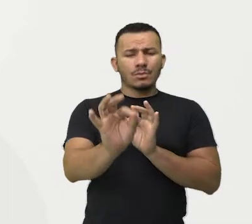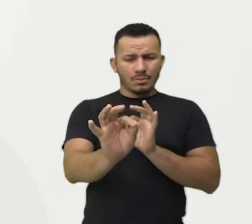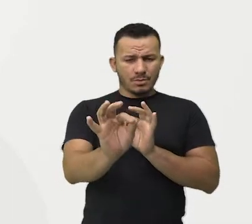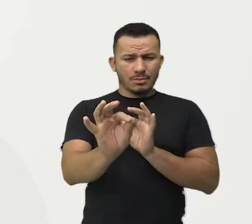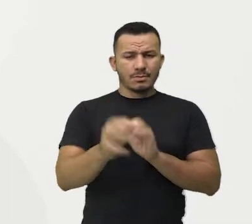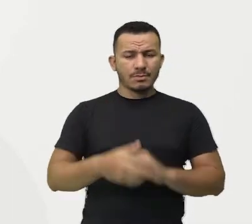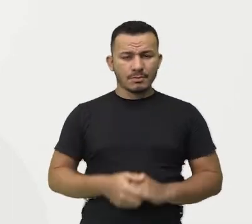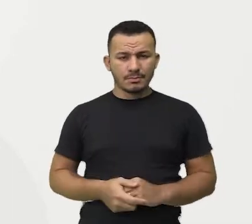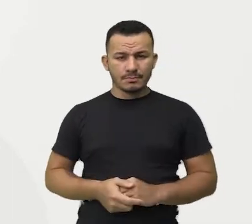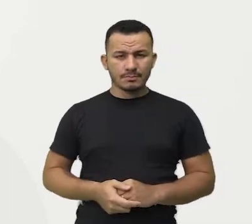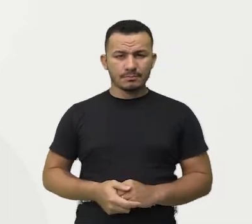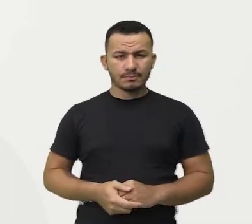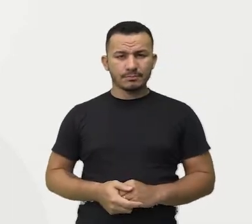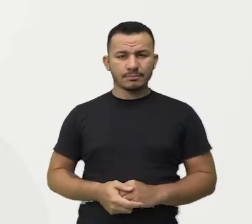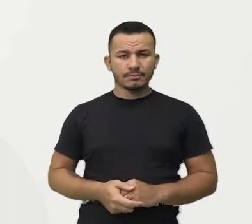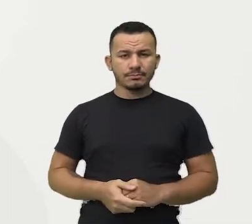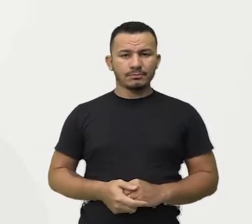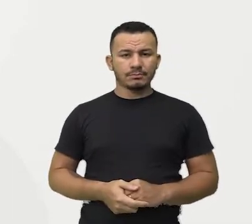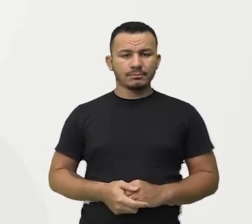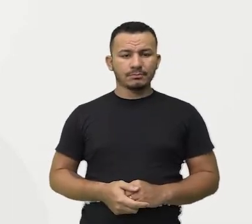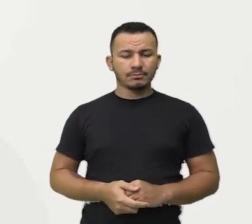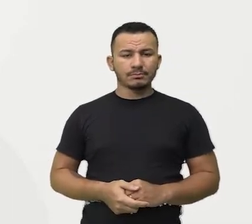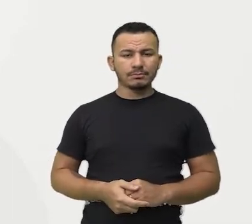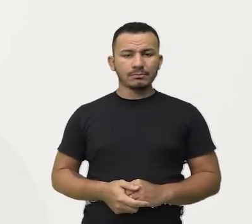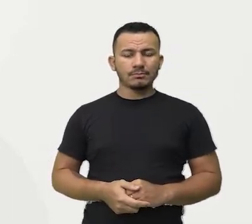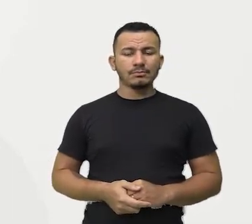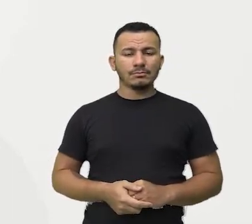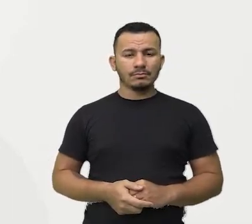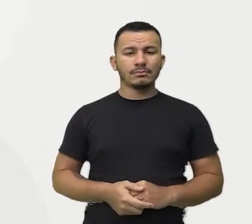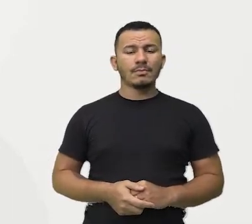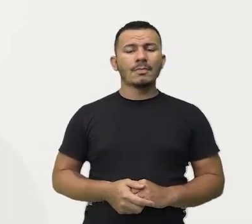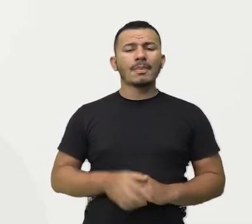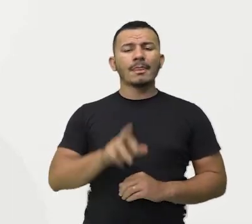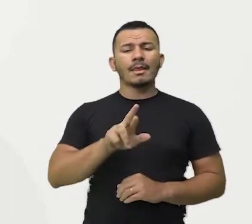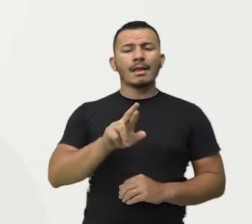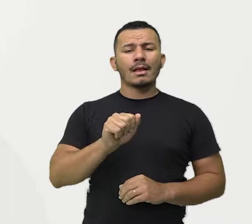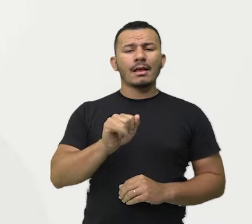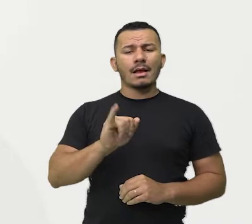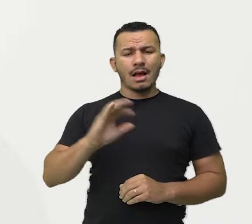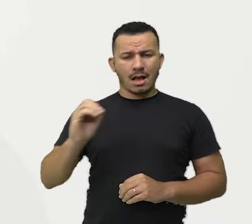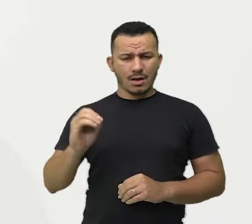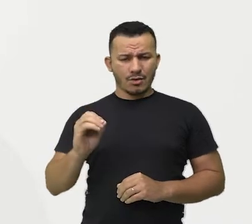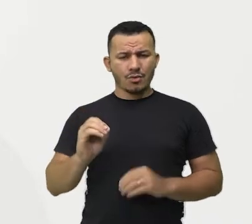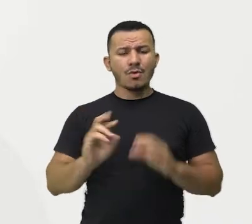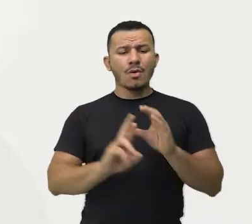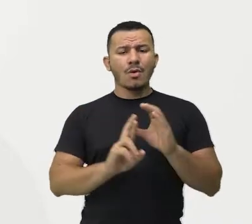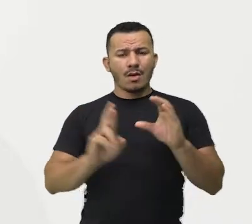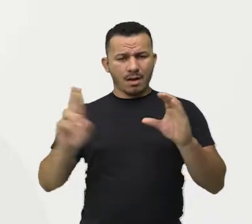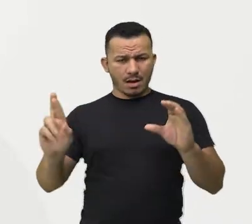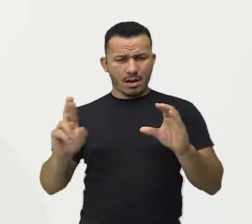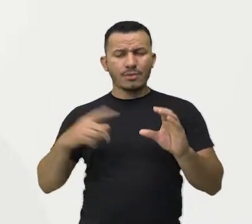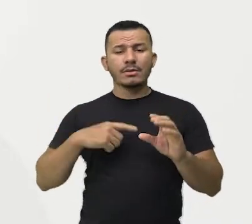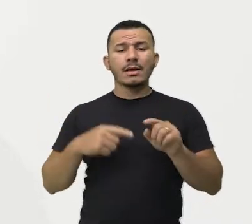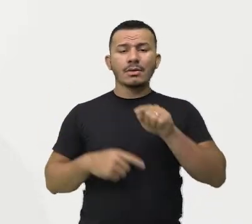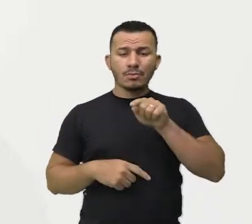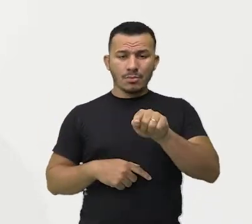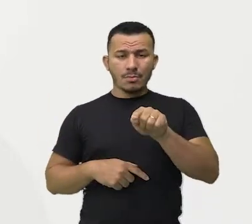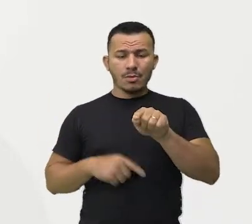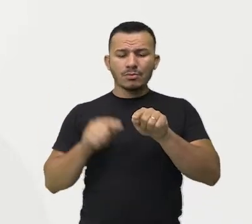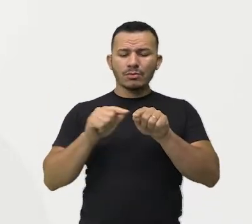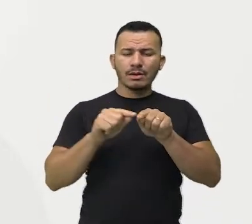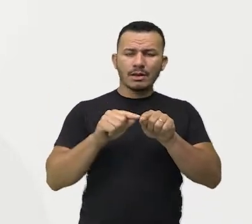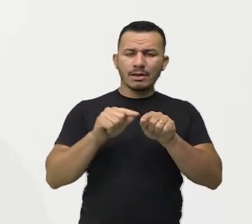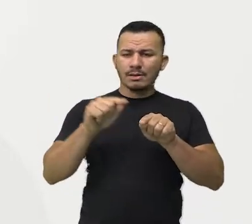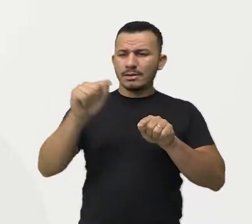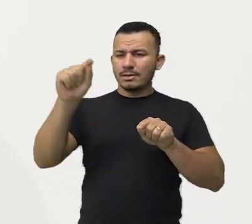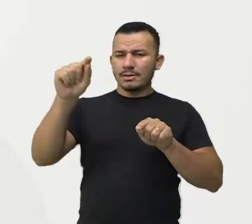determinar o comprimento da circunferência, tá legal? E aí o raio é a distância, aqui, alunos, distância